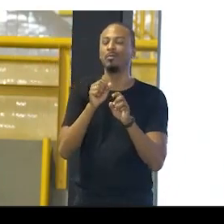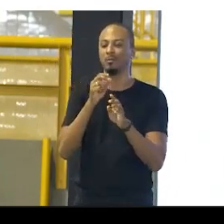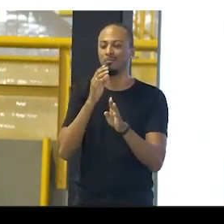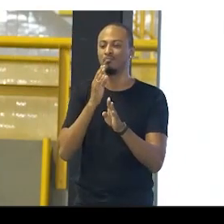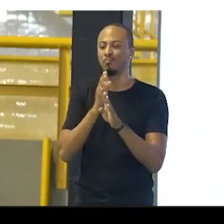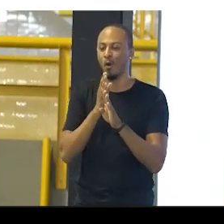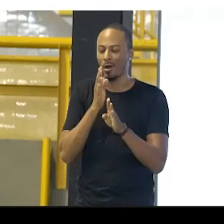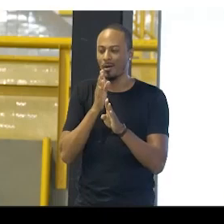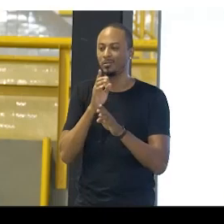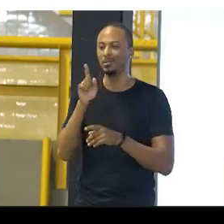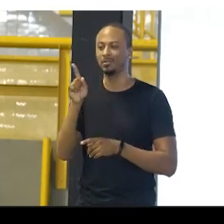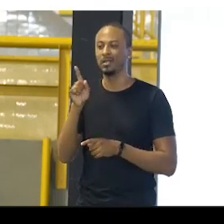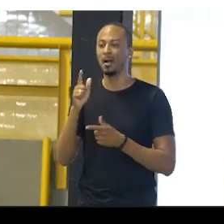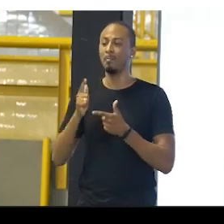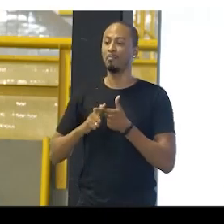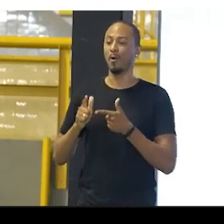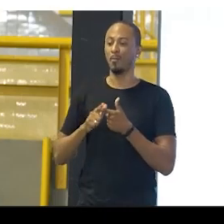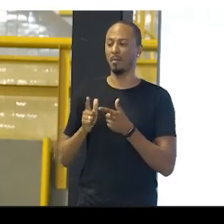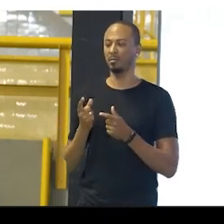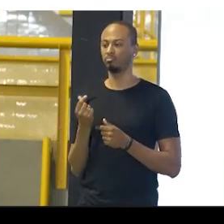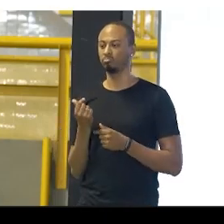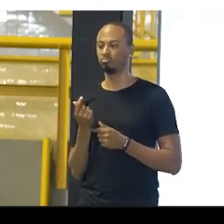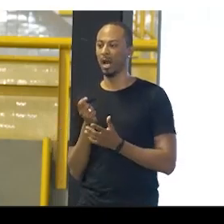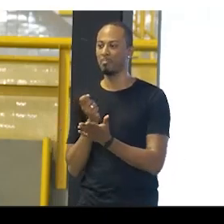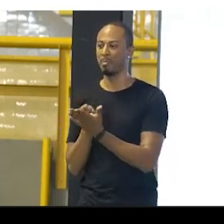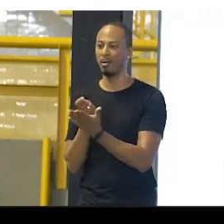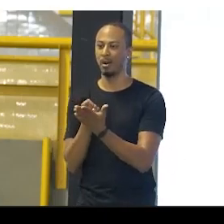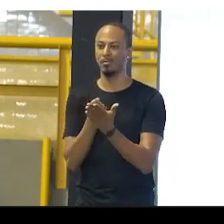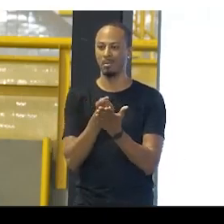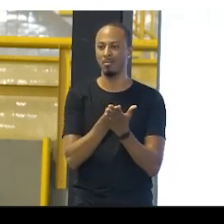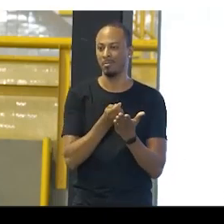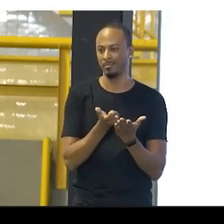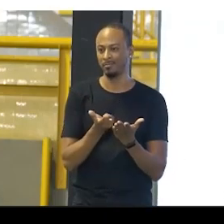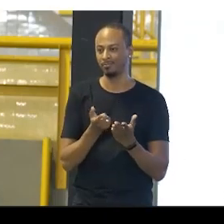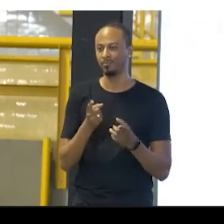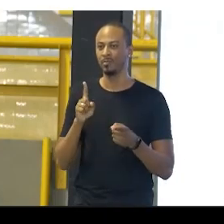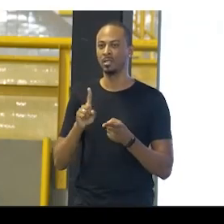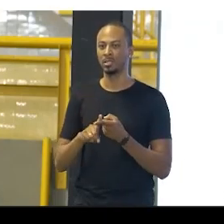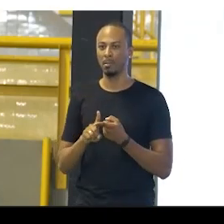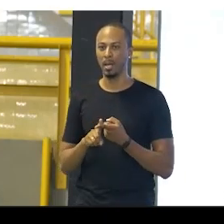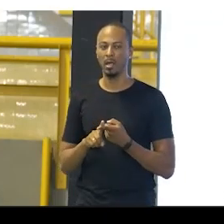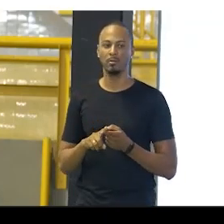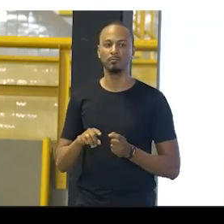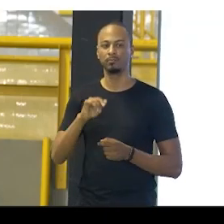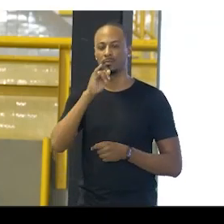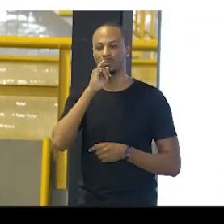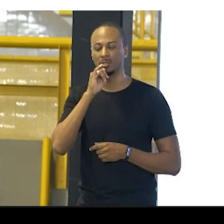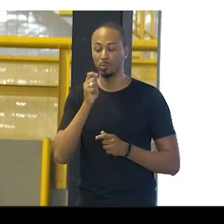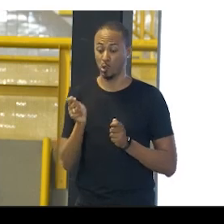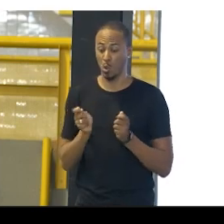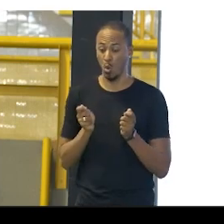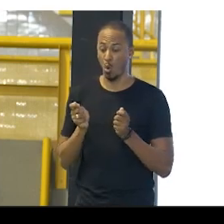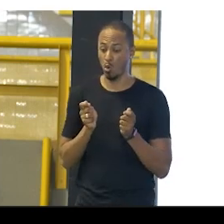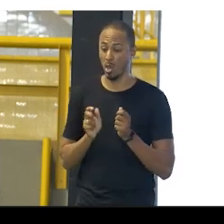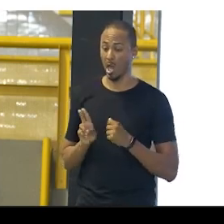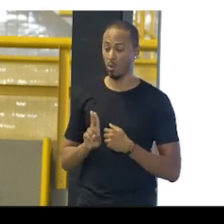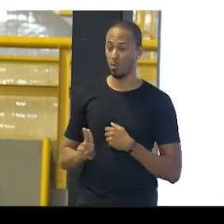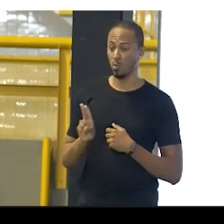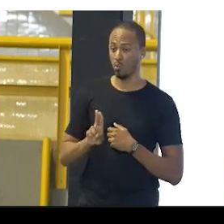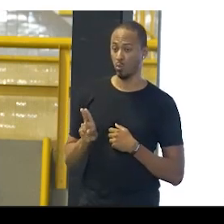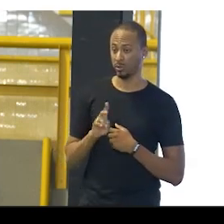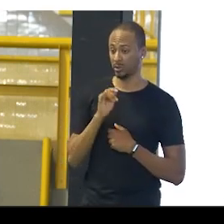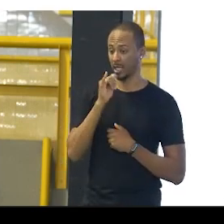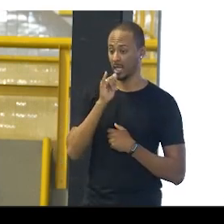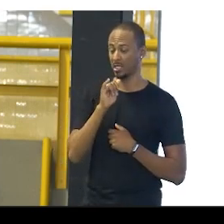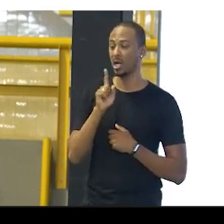estamos consumindo aqui, alta, em função da necessidade de controlar o consumo, certo? A energia nuclear